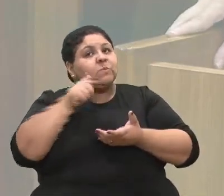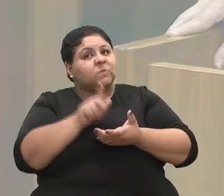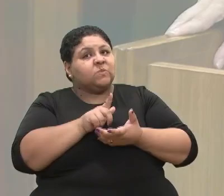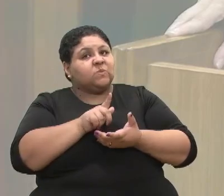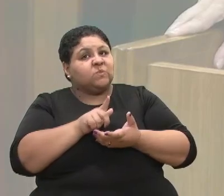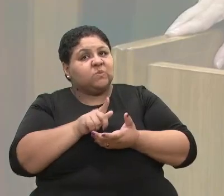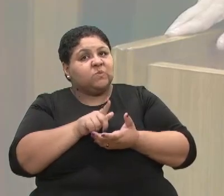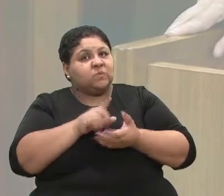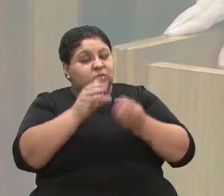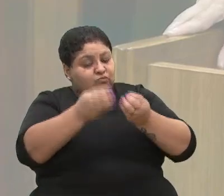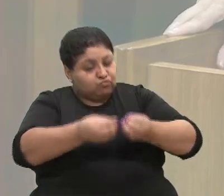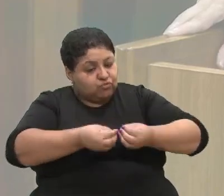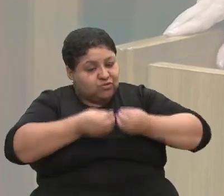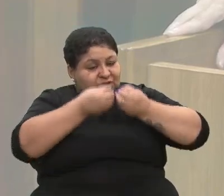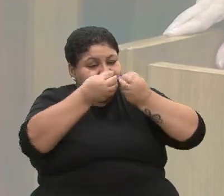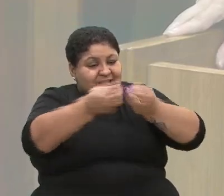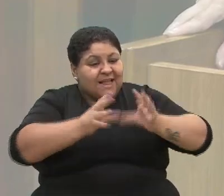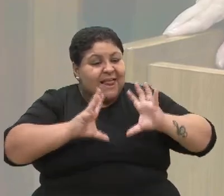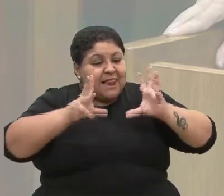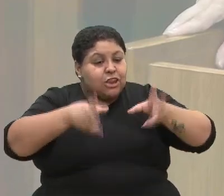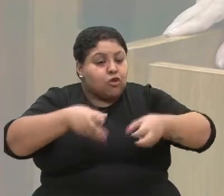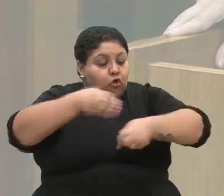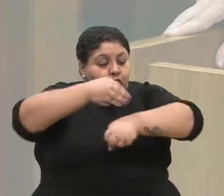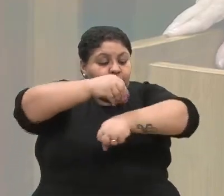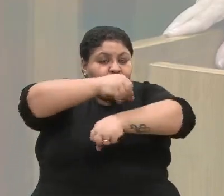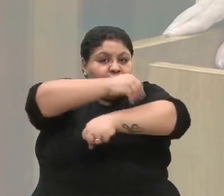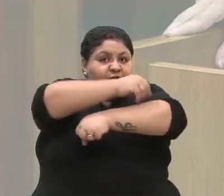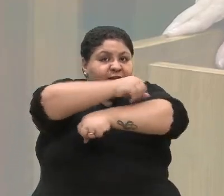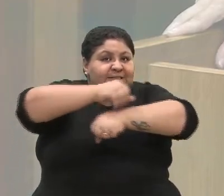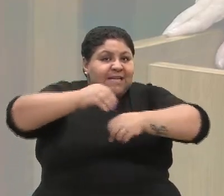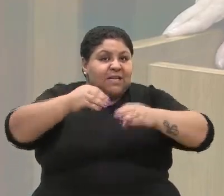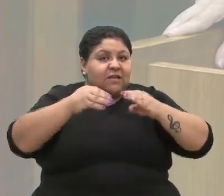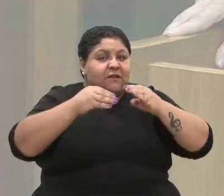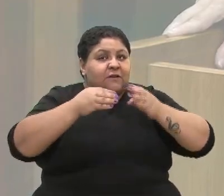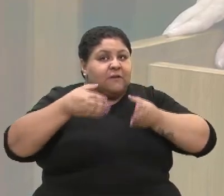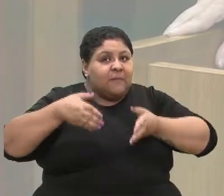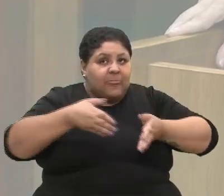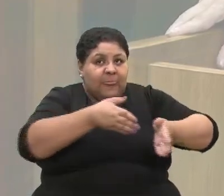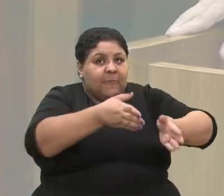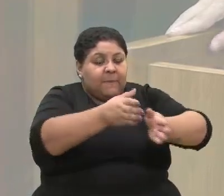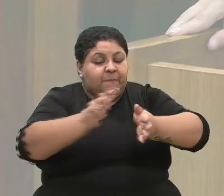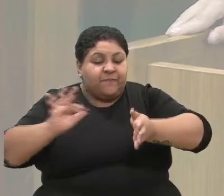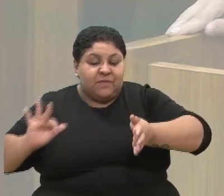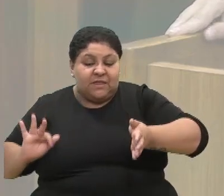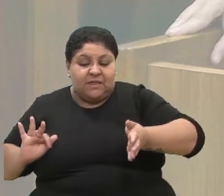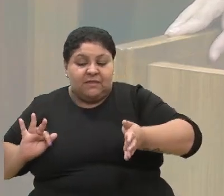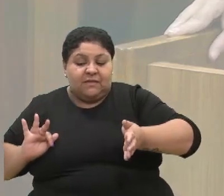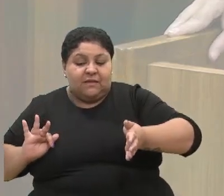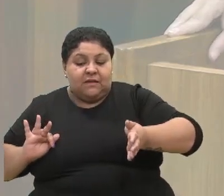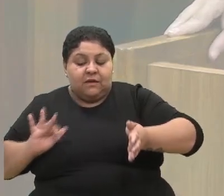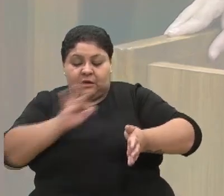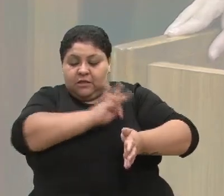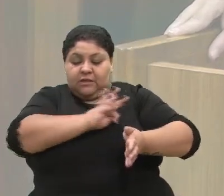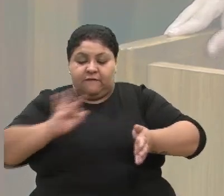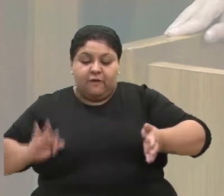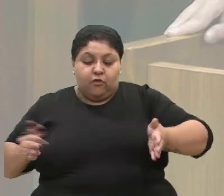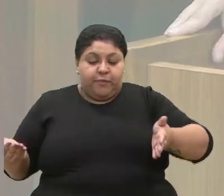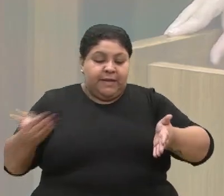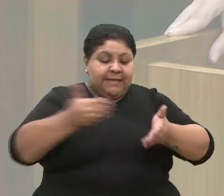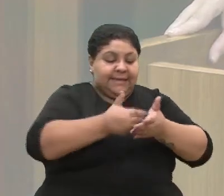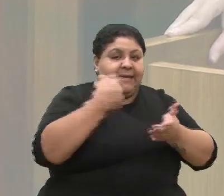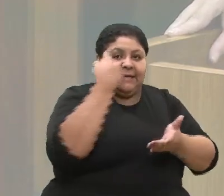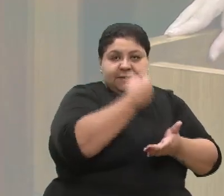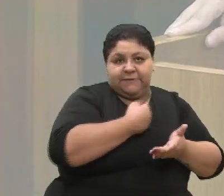a doação de todo o fresado do caminho de Farroupilha até Caravaggio.